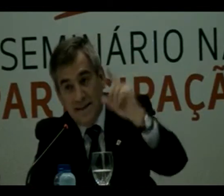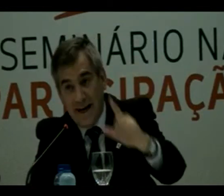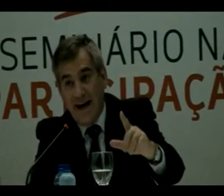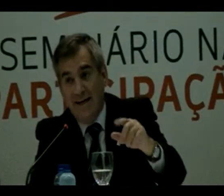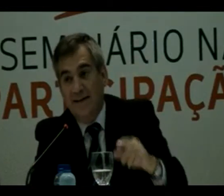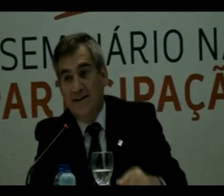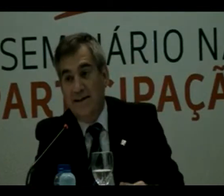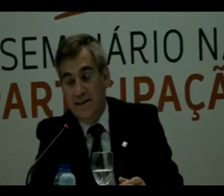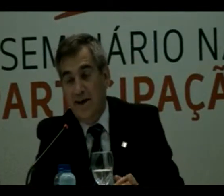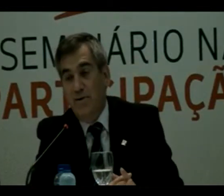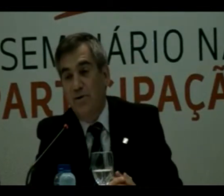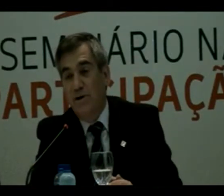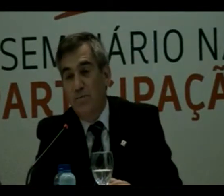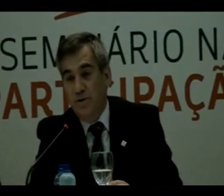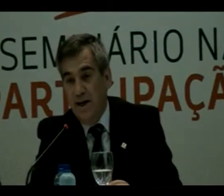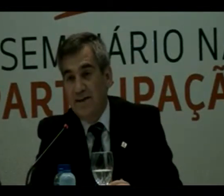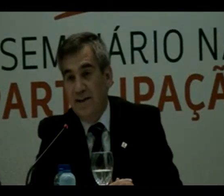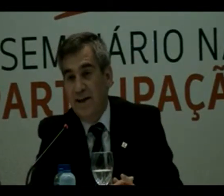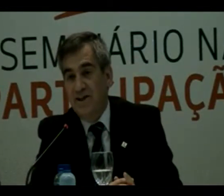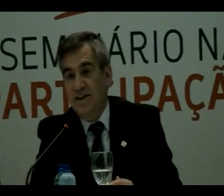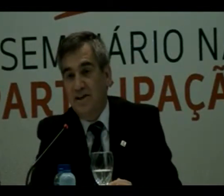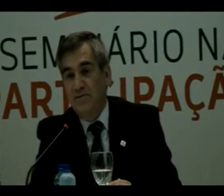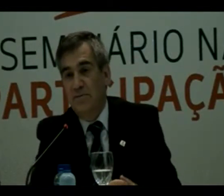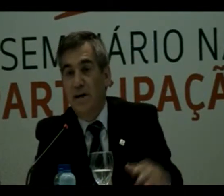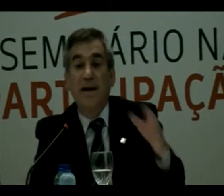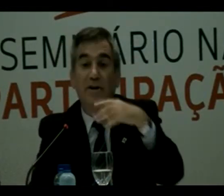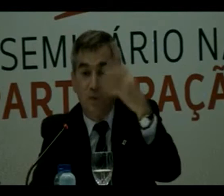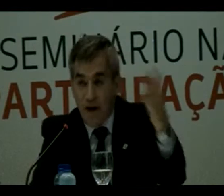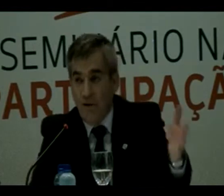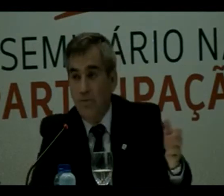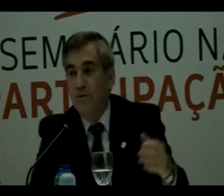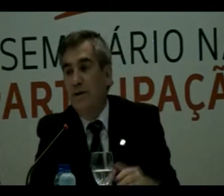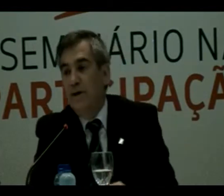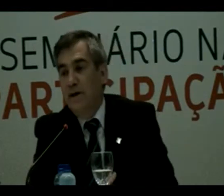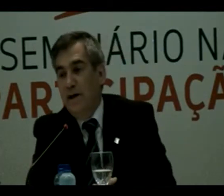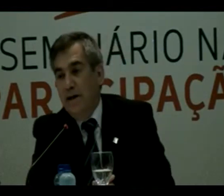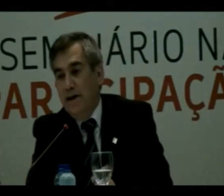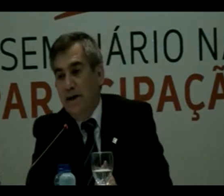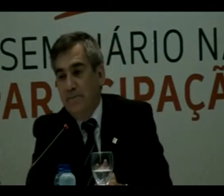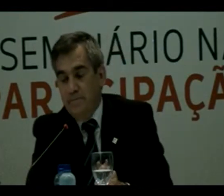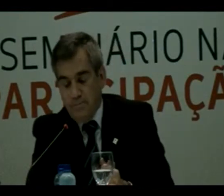da necessária e essencial mudança da legislação eleitoral